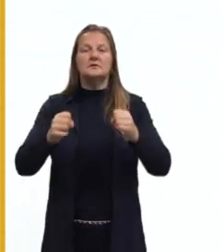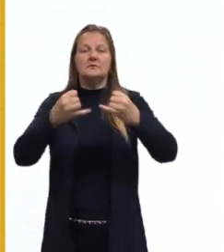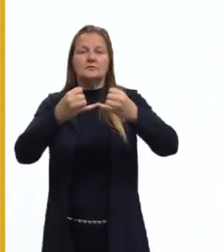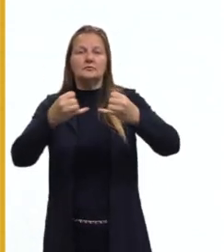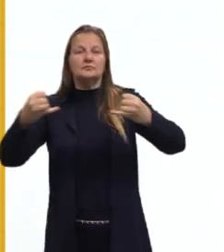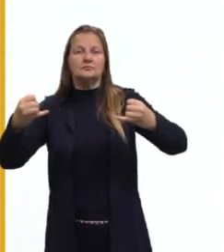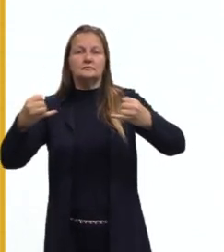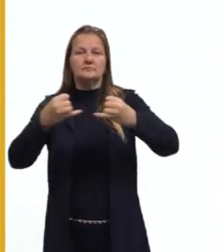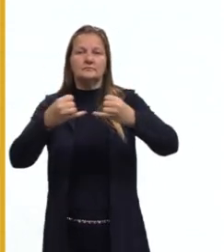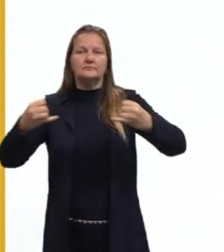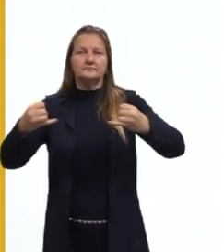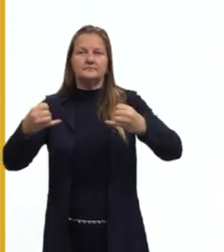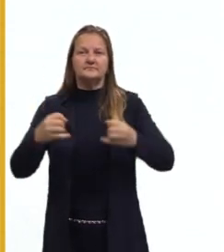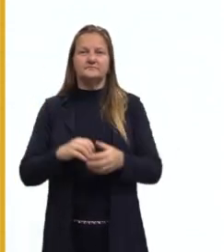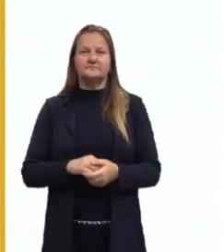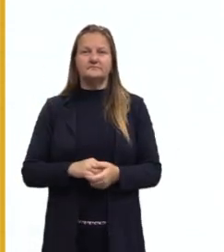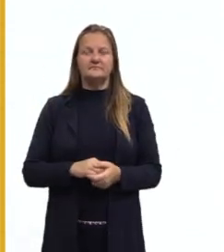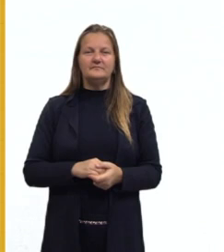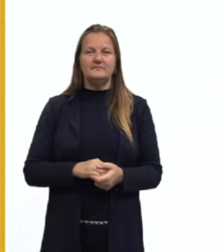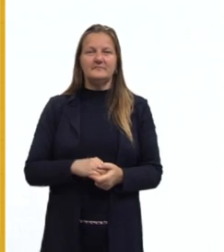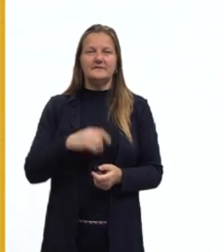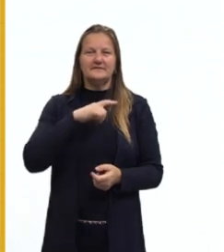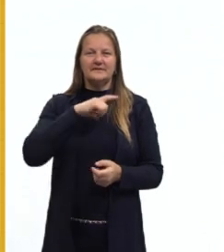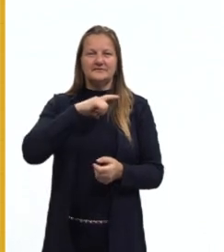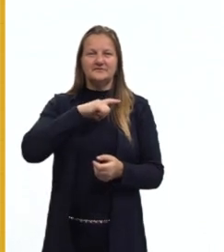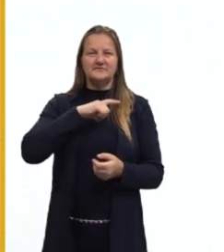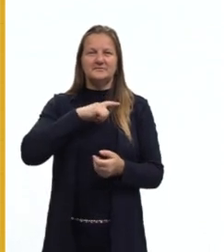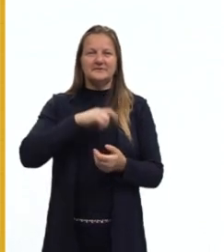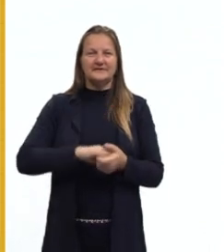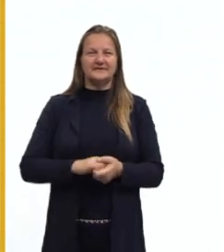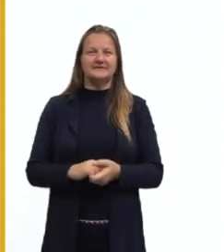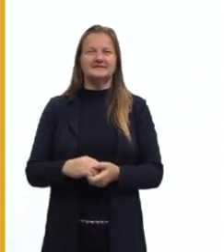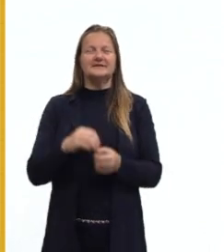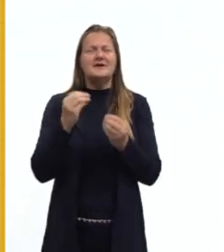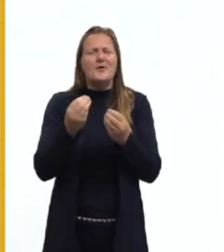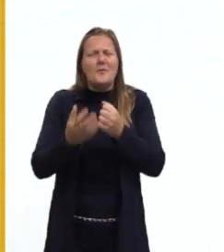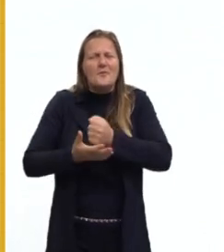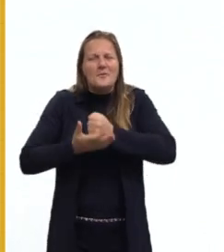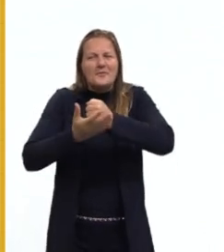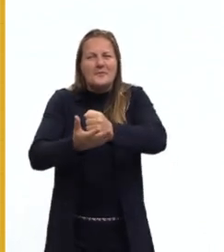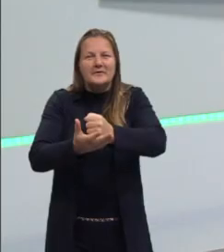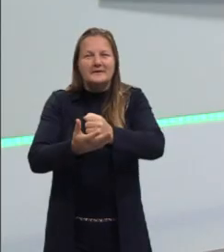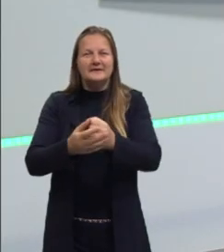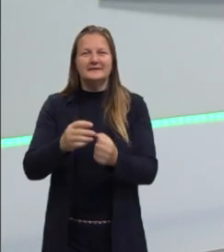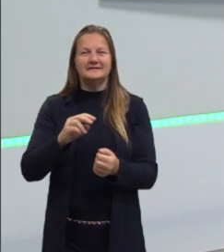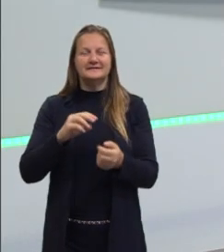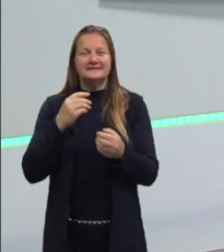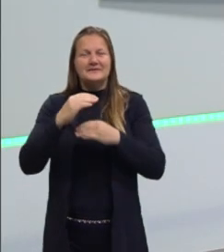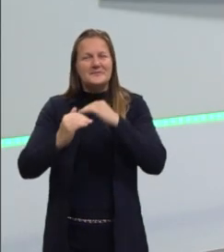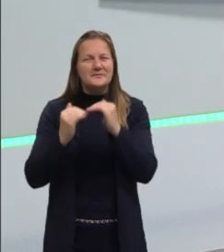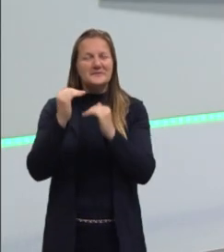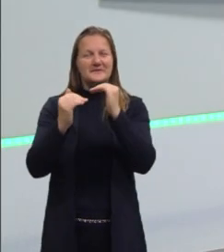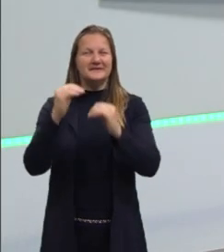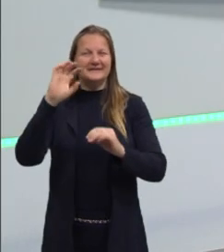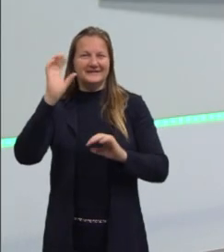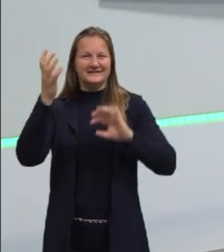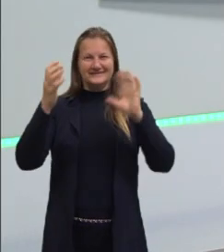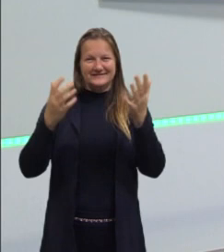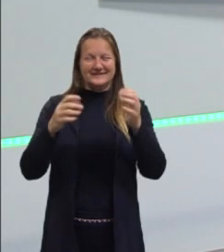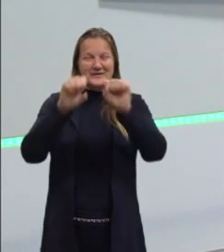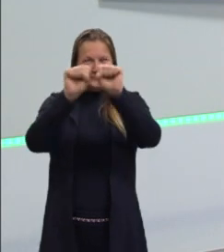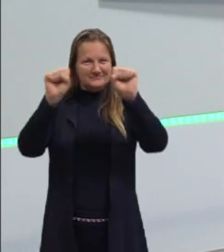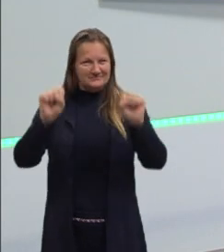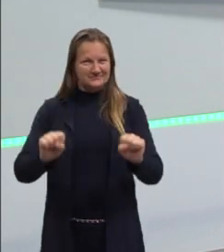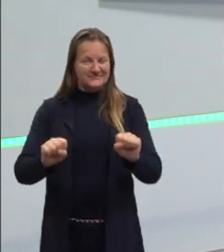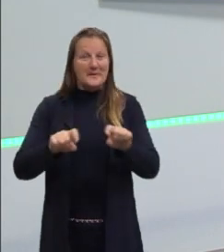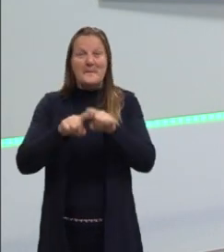e como que a gente consegue utilizar o determinante para auxiliar né nesse processo de resolução do sistemas